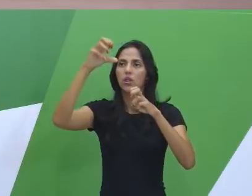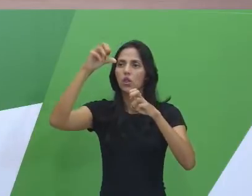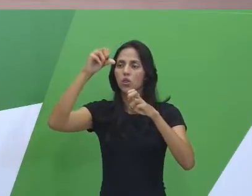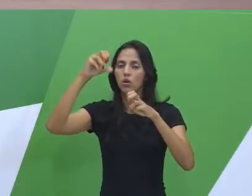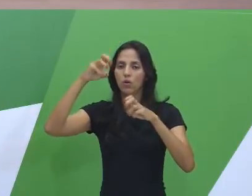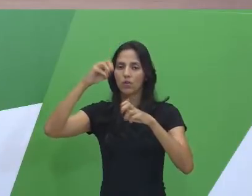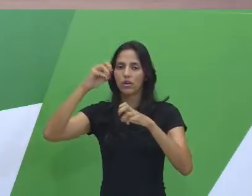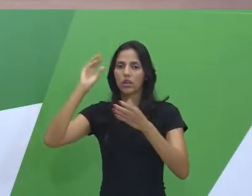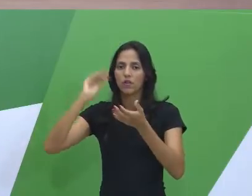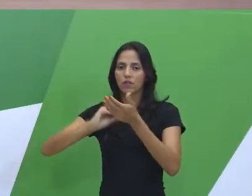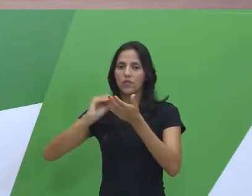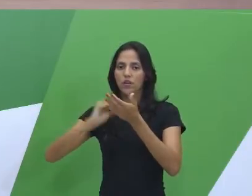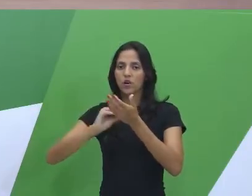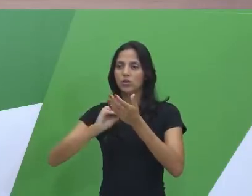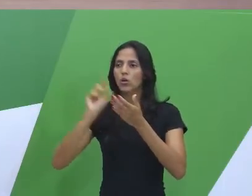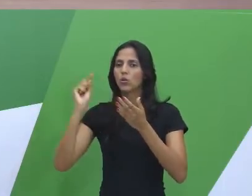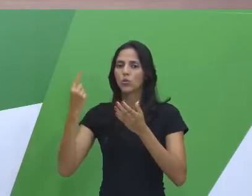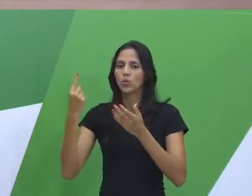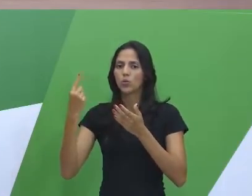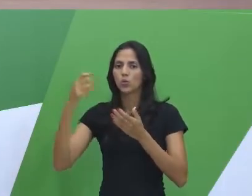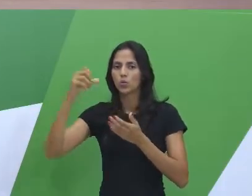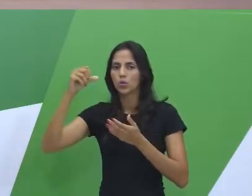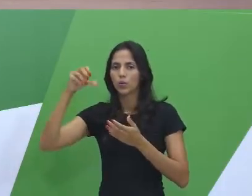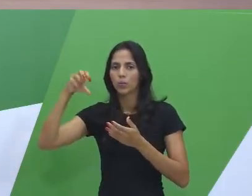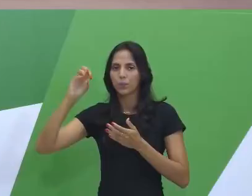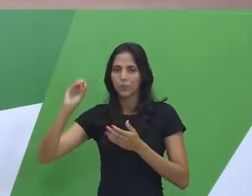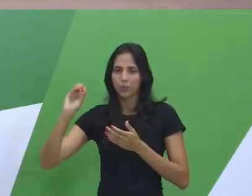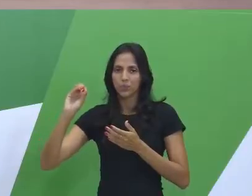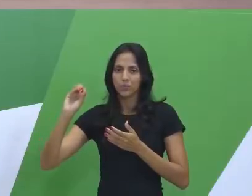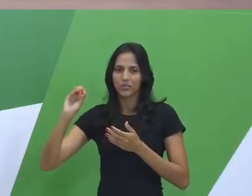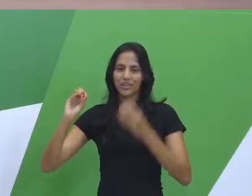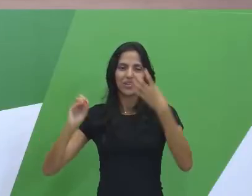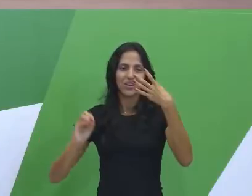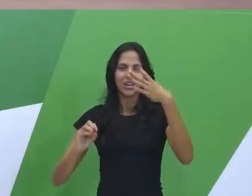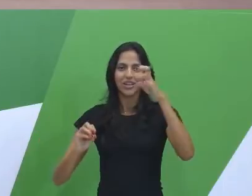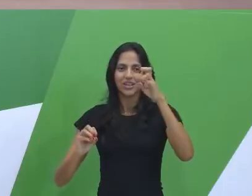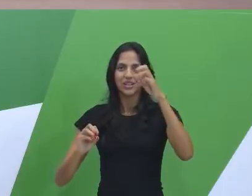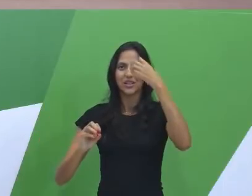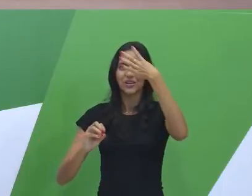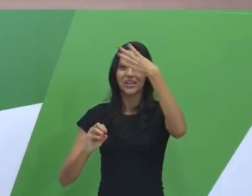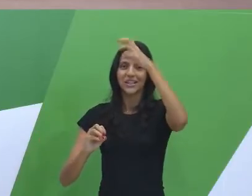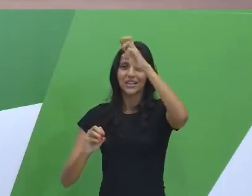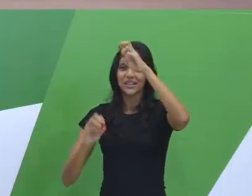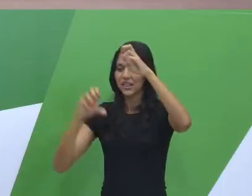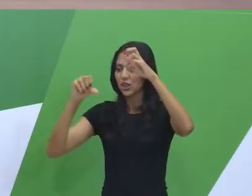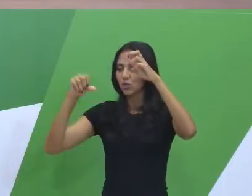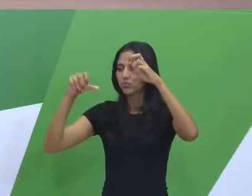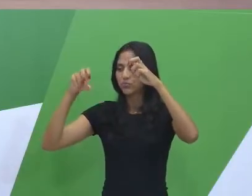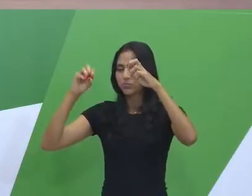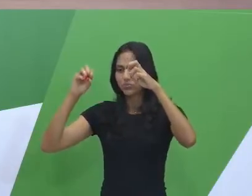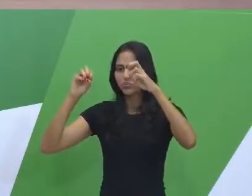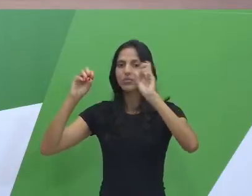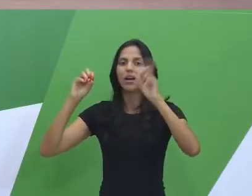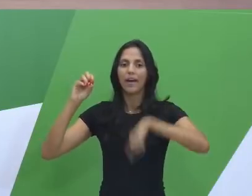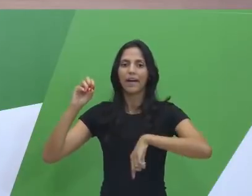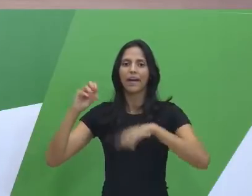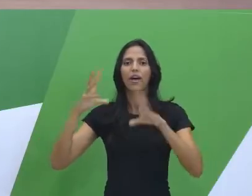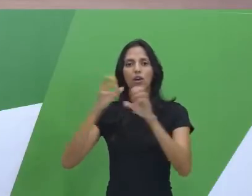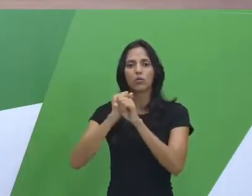está faltando só um de 90. Opa, eu caí num triângulo retângulo. Porque o triângulo retângulo ele